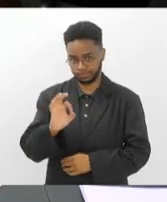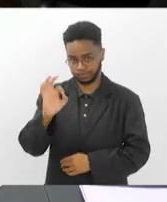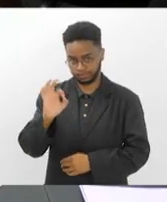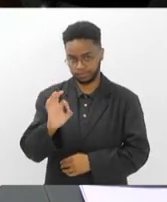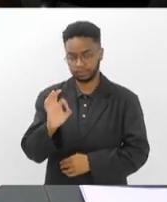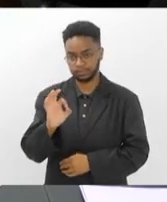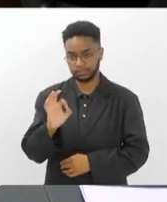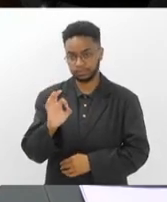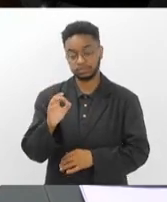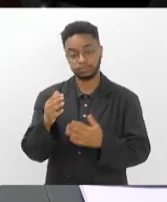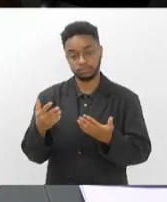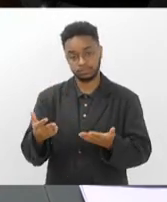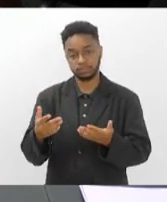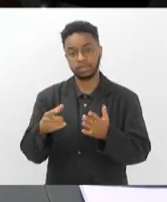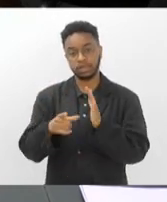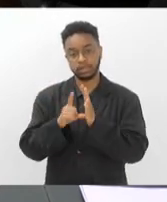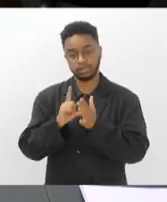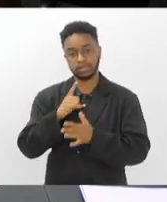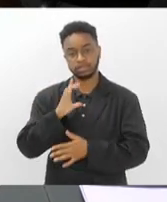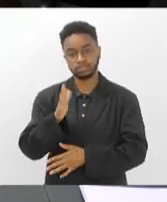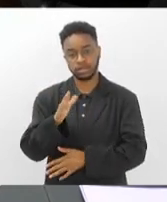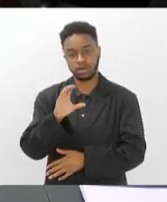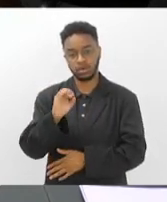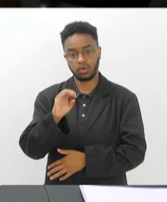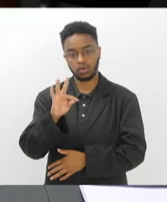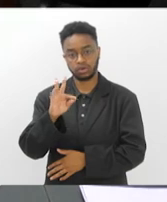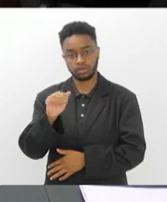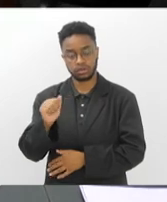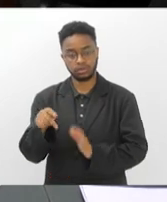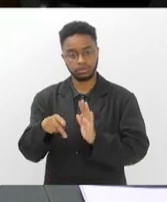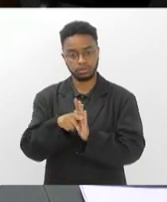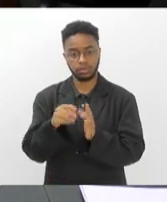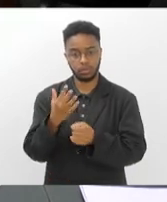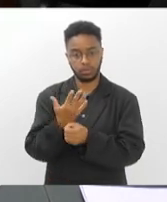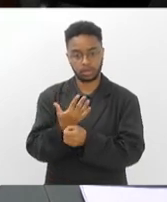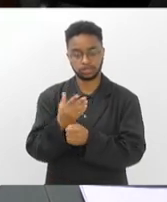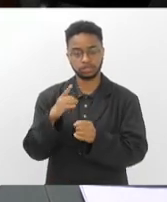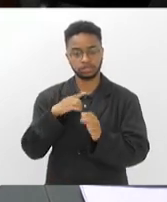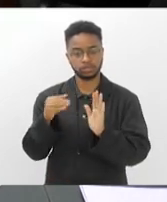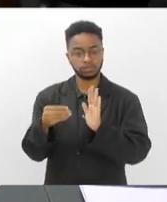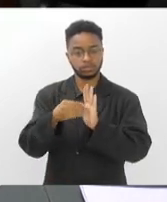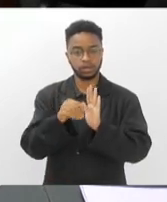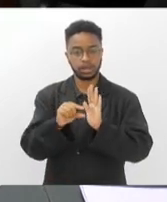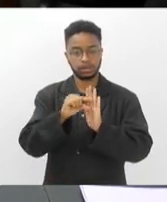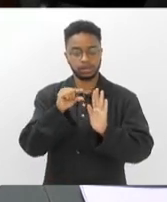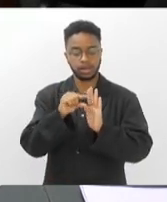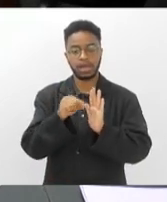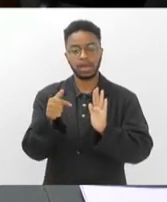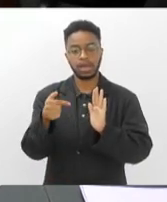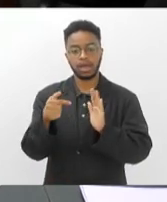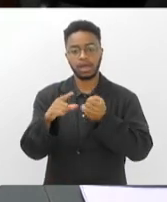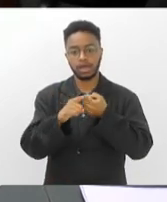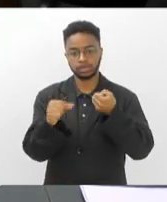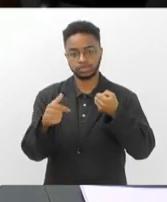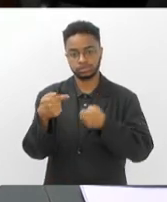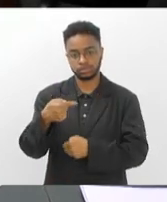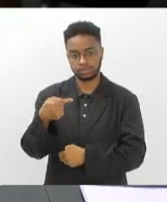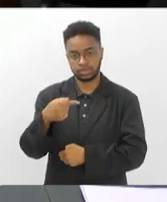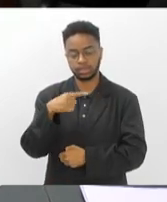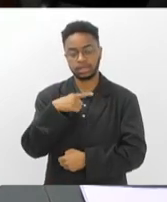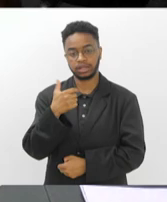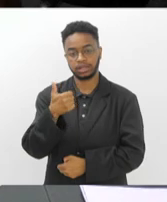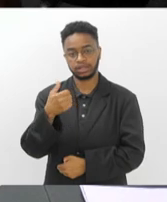Já tinha as cotas da UERJ, que está lá no artigo 7º. São mais 13%